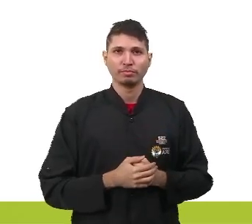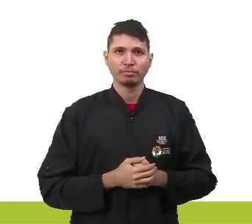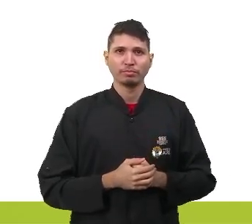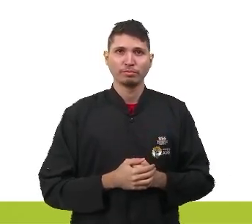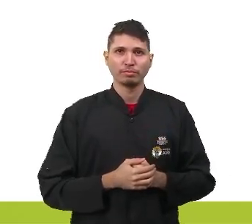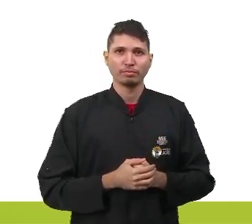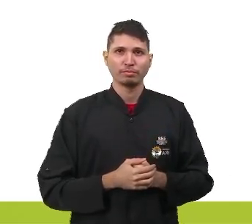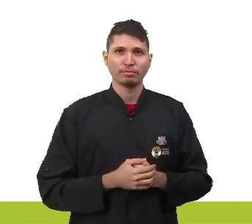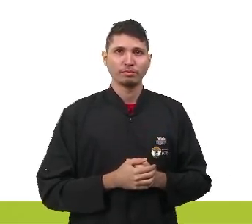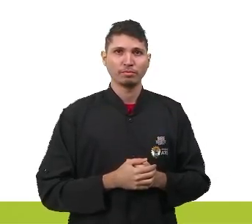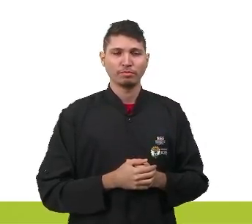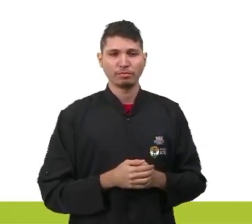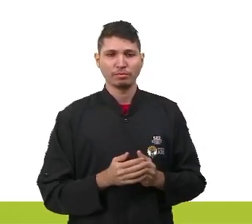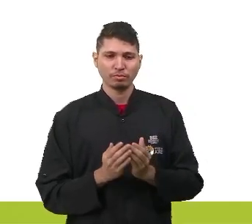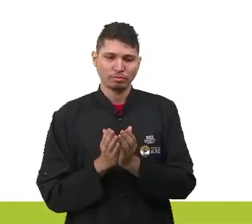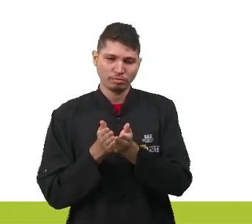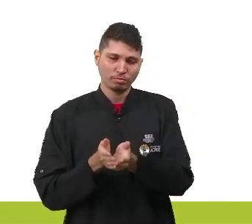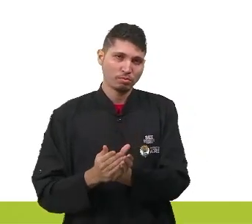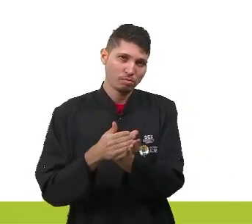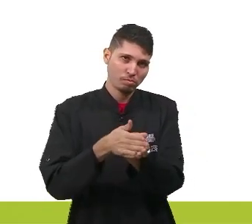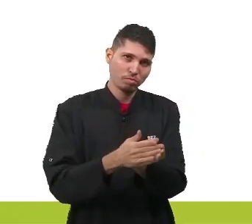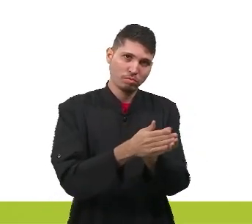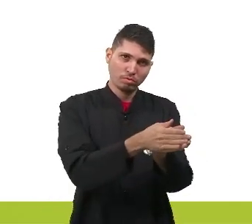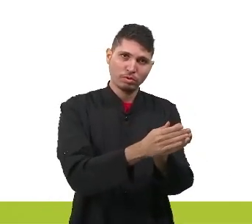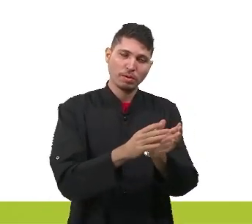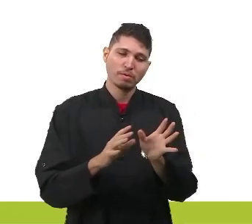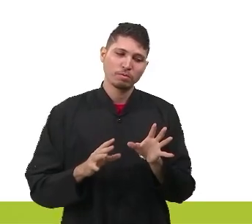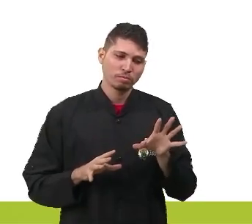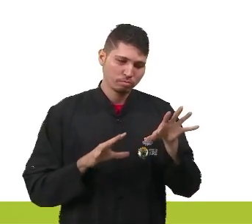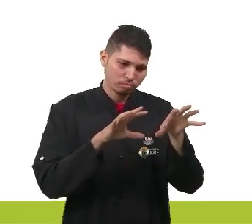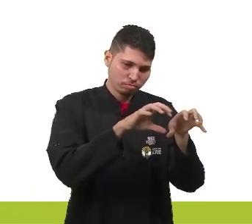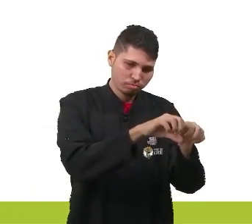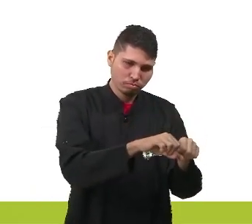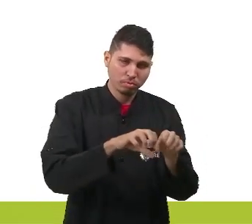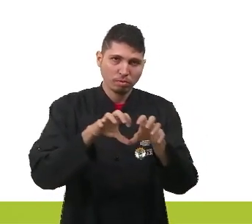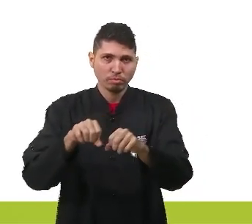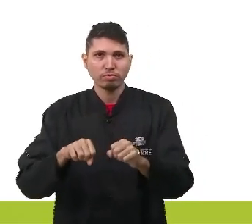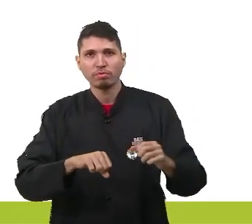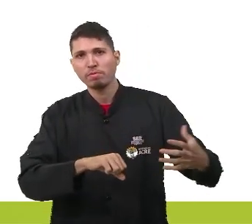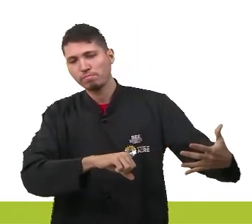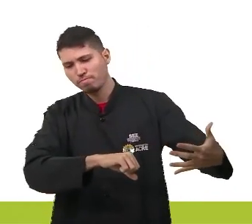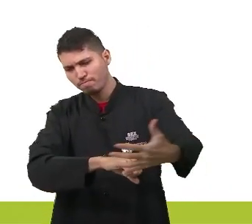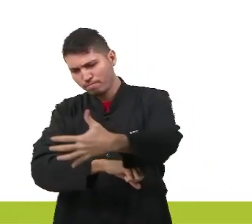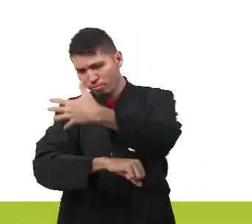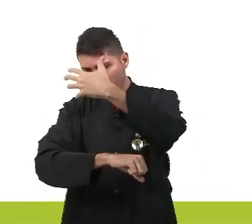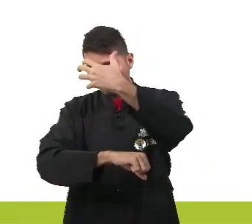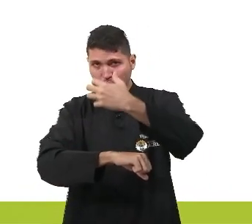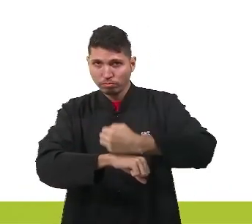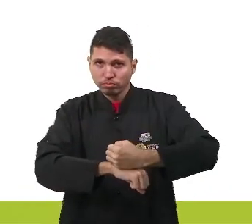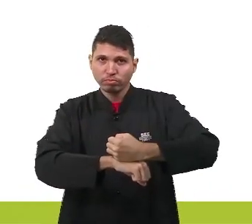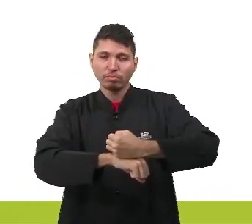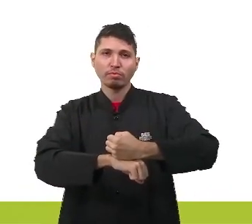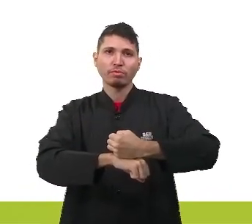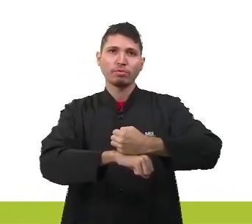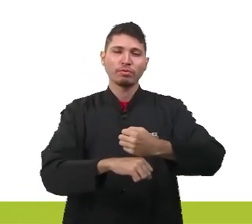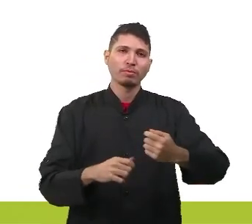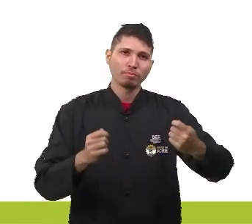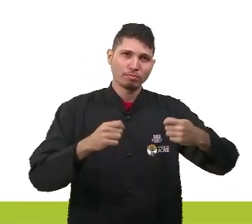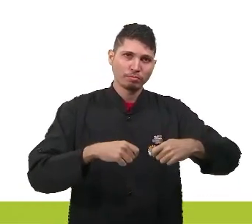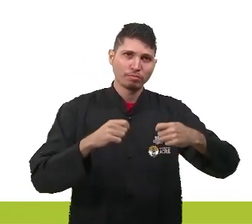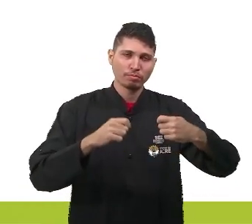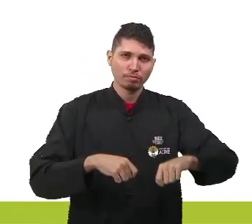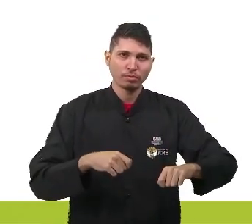saindo ali alto mar, buscando outros territórios, e nisso eles iam formando colônias. Aí as colônias surgem com a necessidade de se